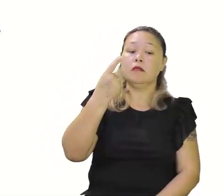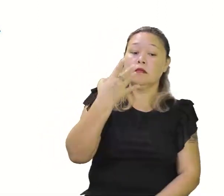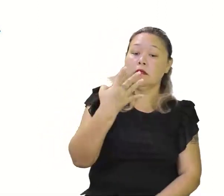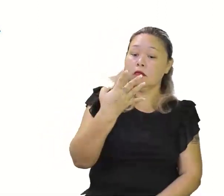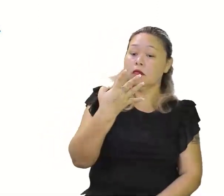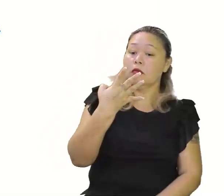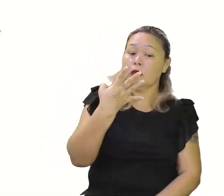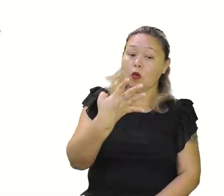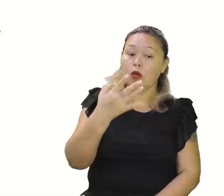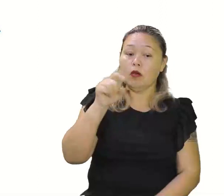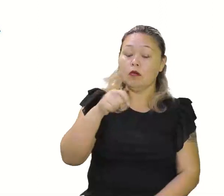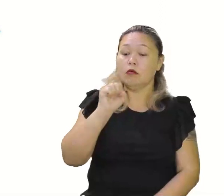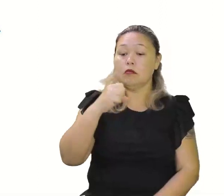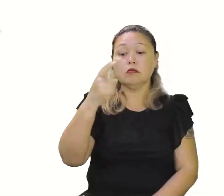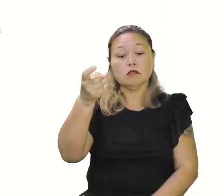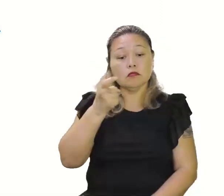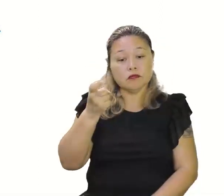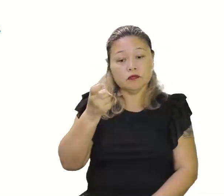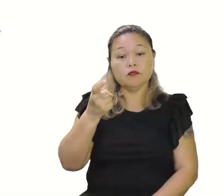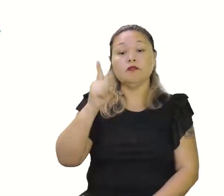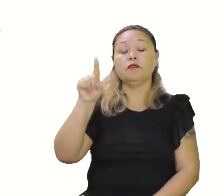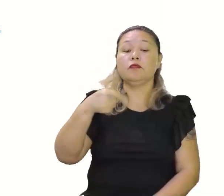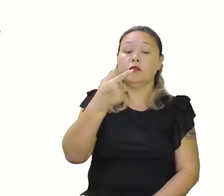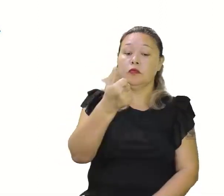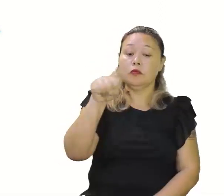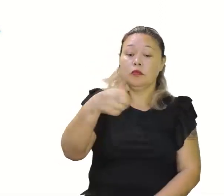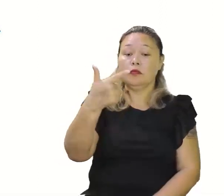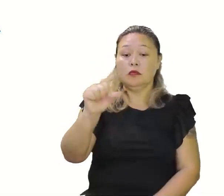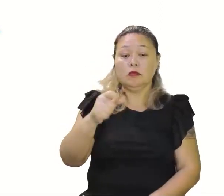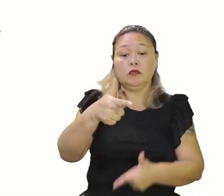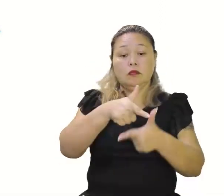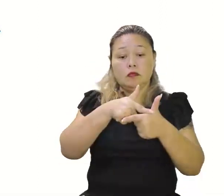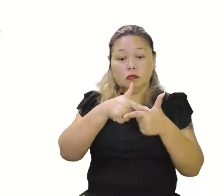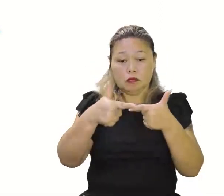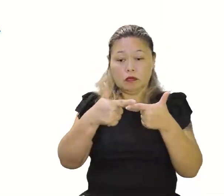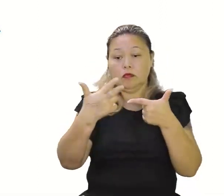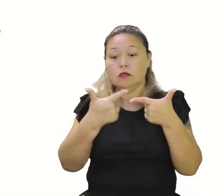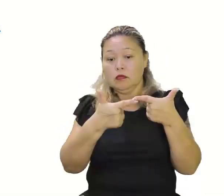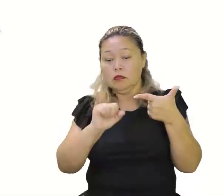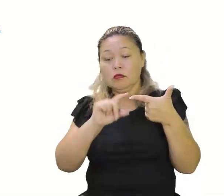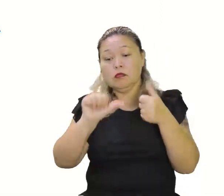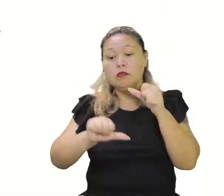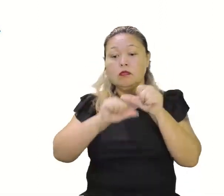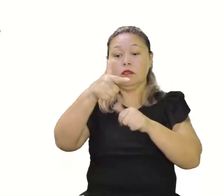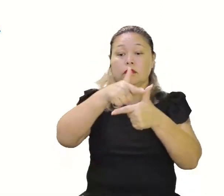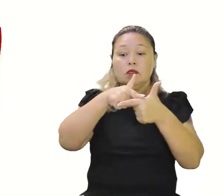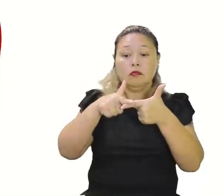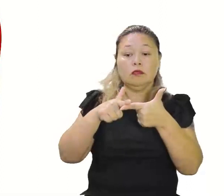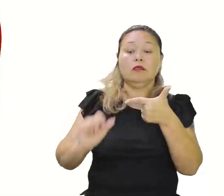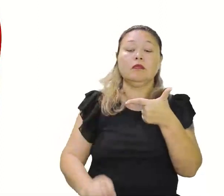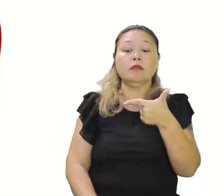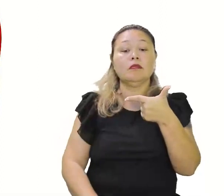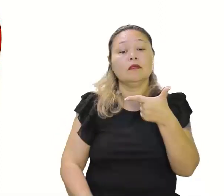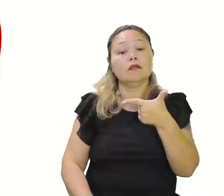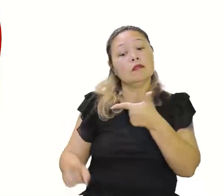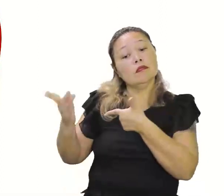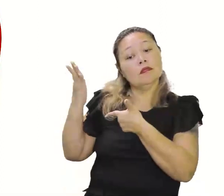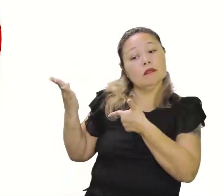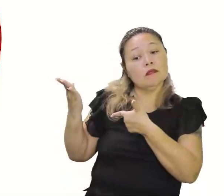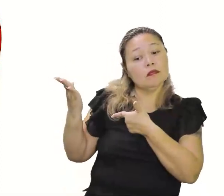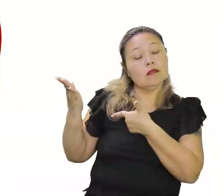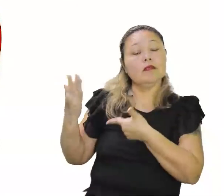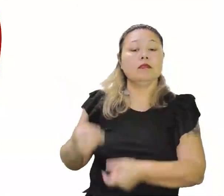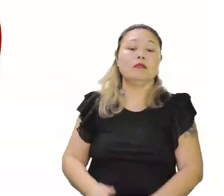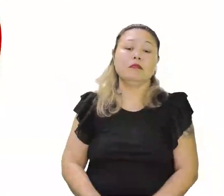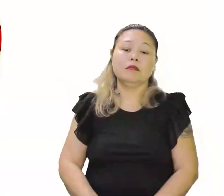4,84x. 12,28 vezes 1, 12,28. Tá multiplicando, vai passar dividindo, que é essa